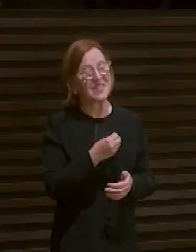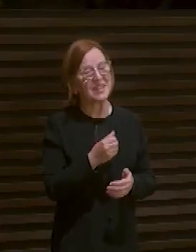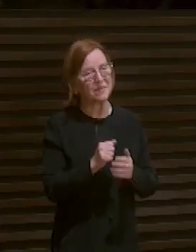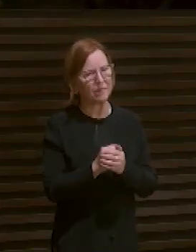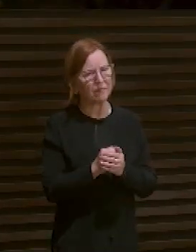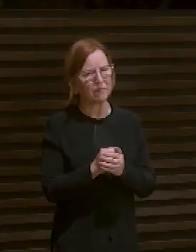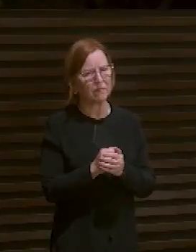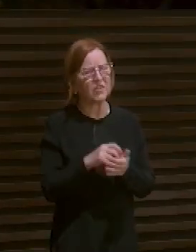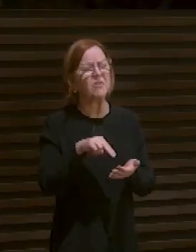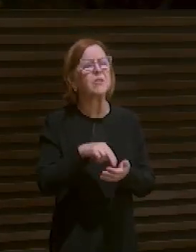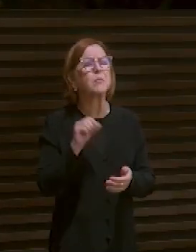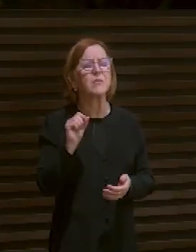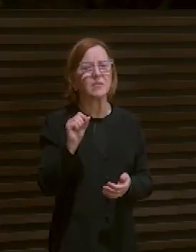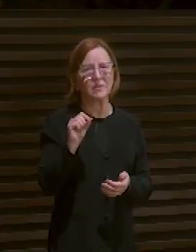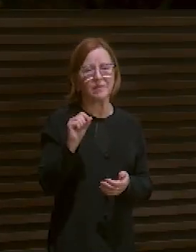Baseado em quê?